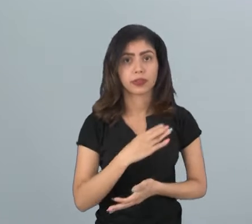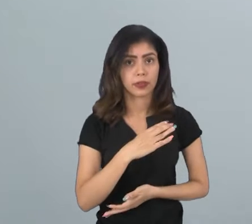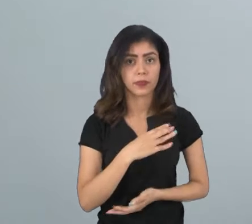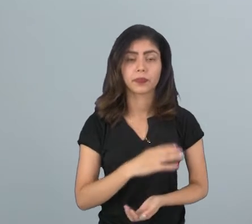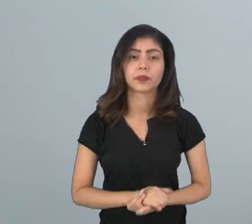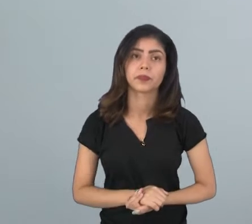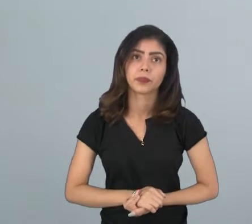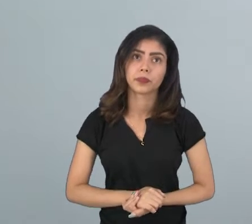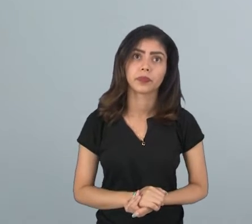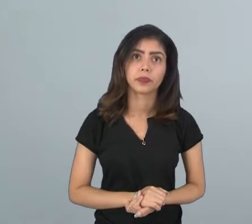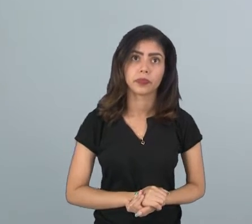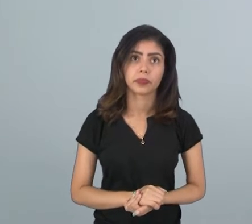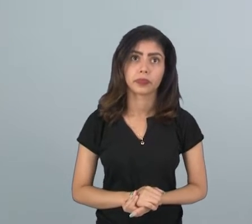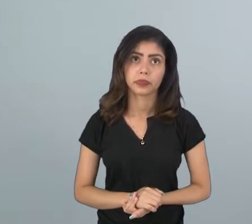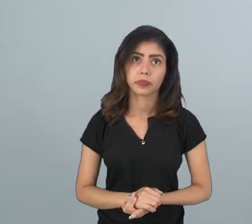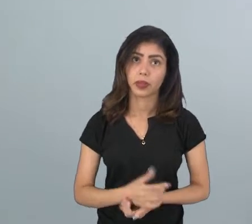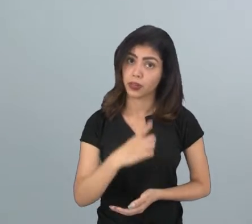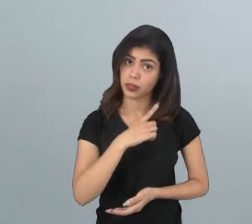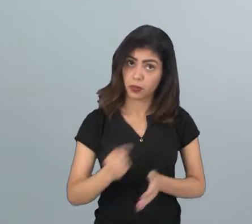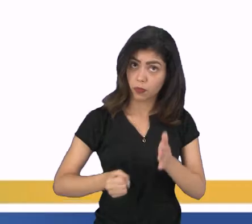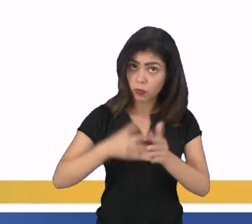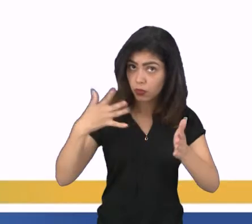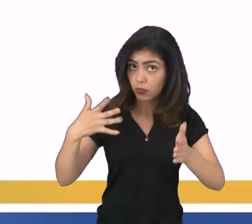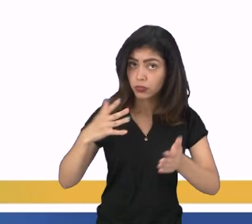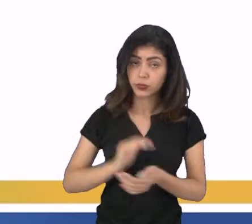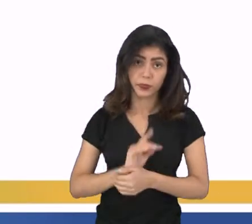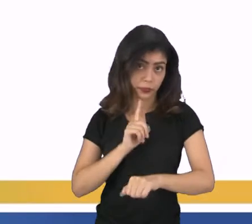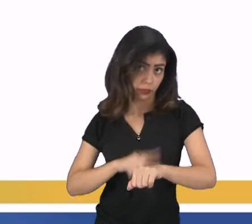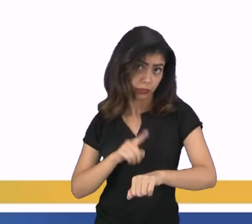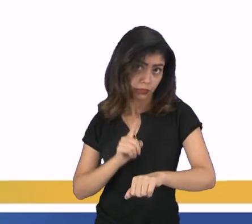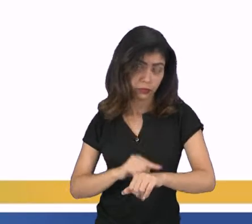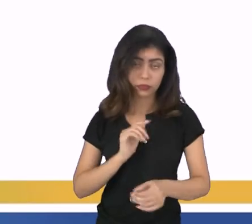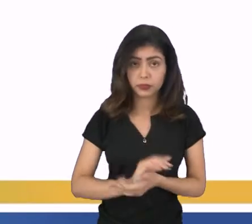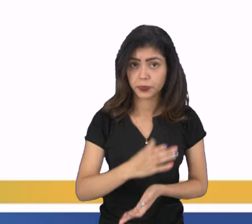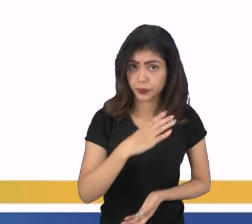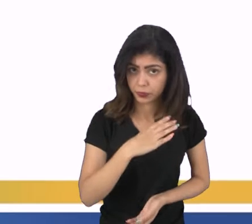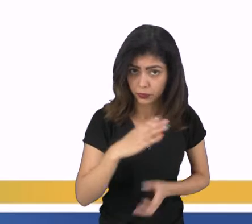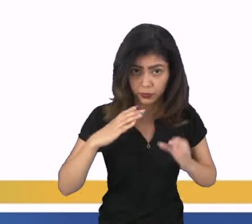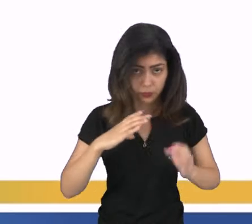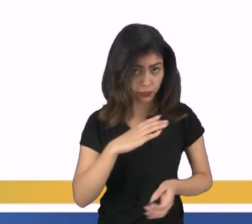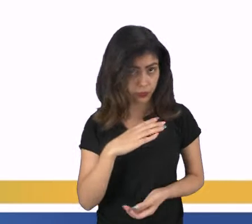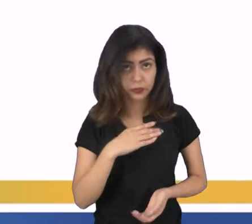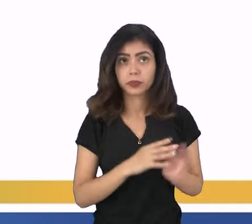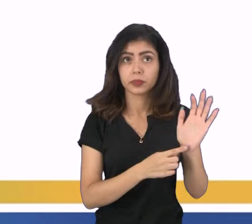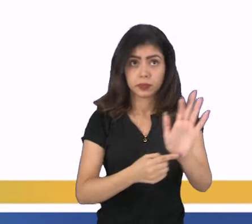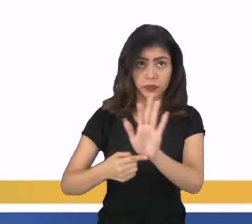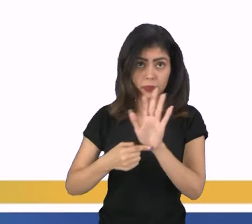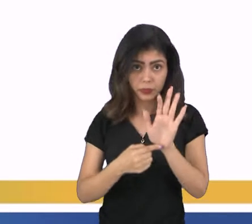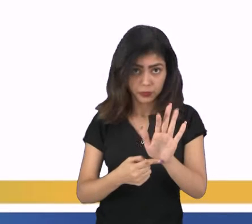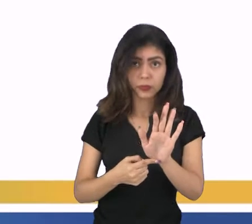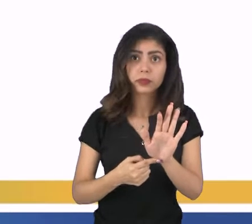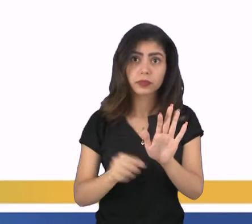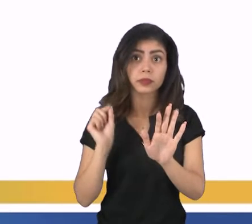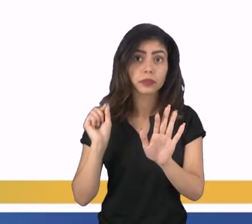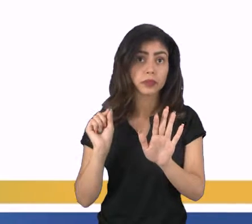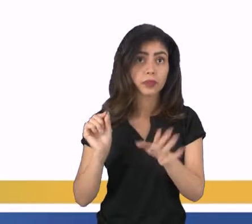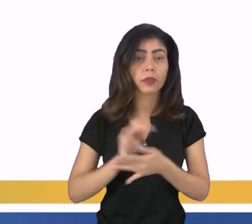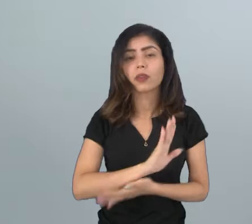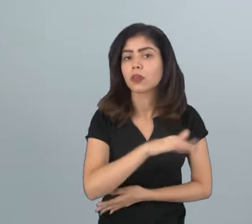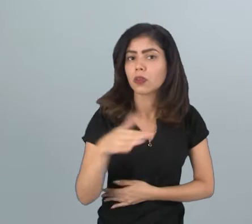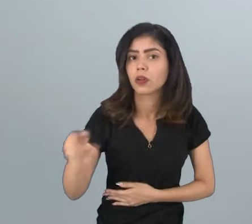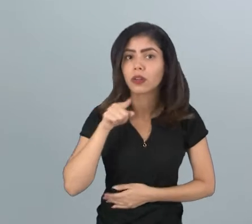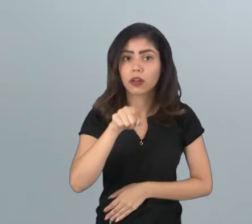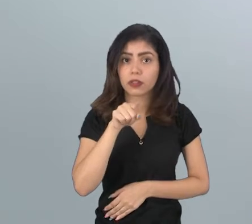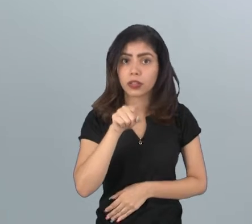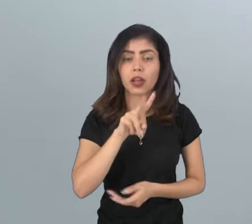detalhe. E existem muitos tempos na forma da cidade. Então aí mostra que quando você